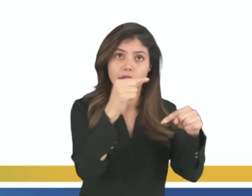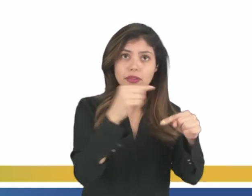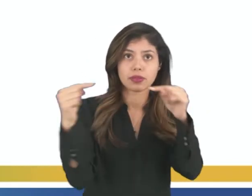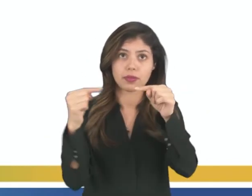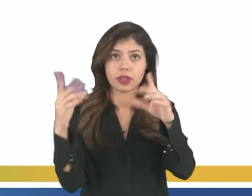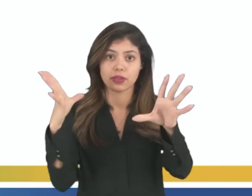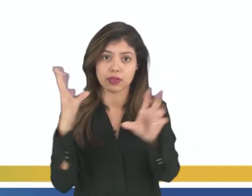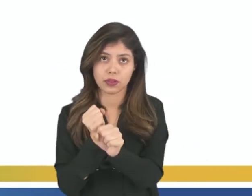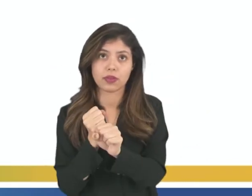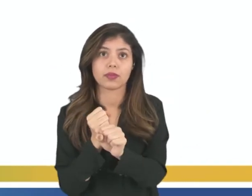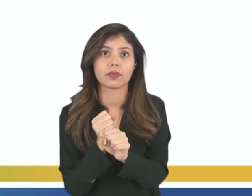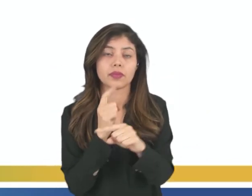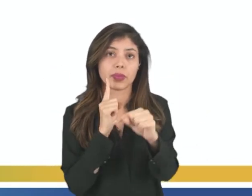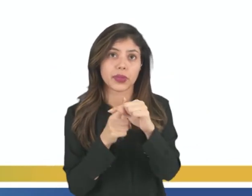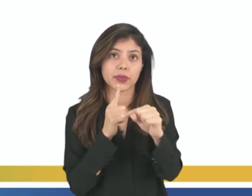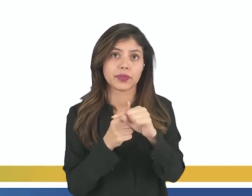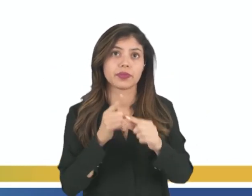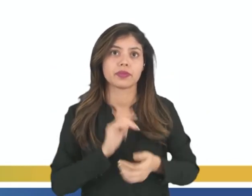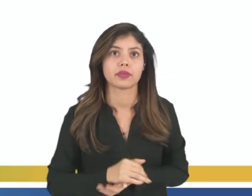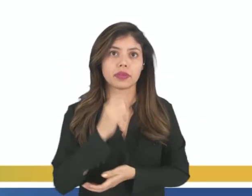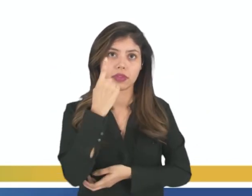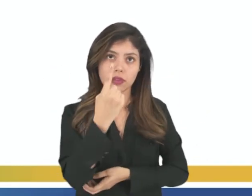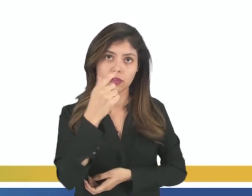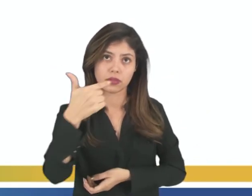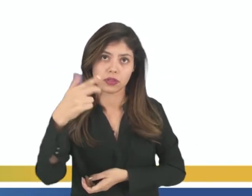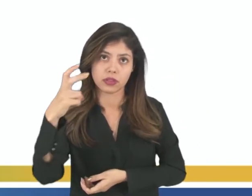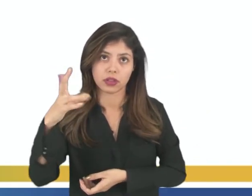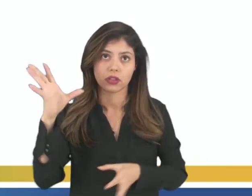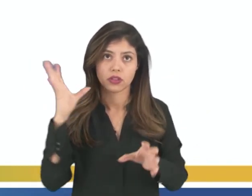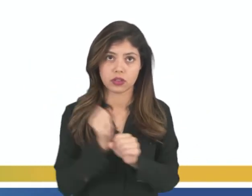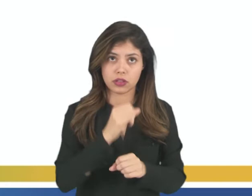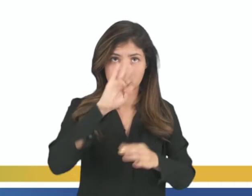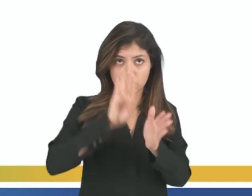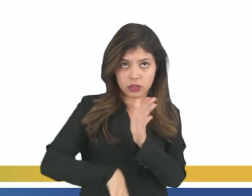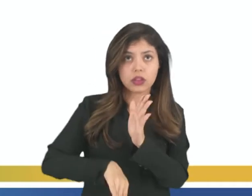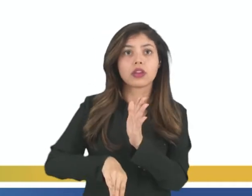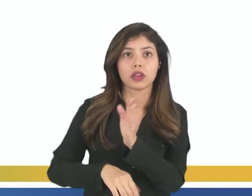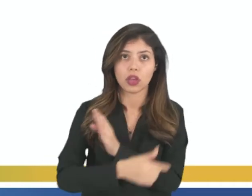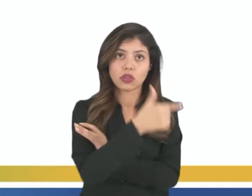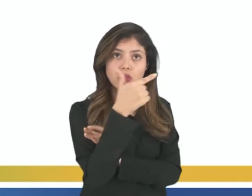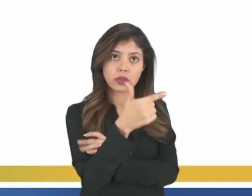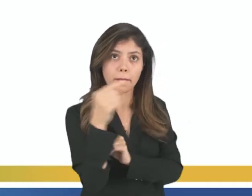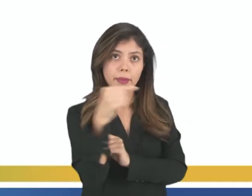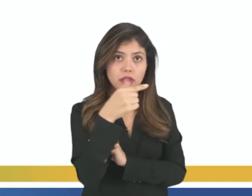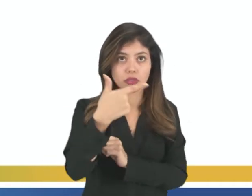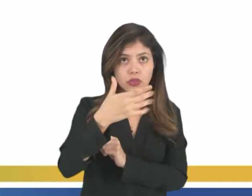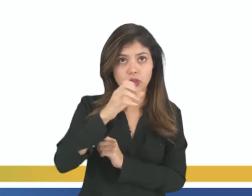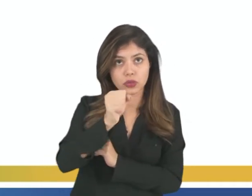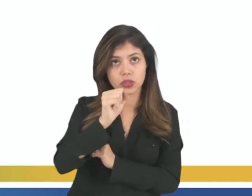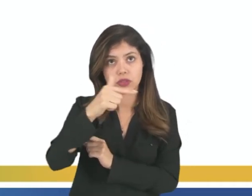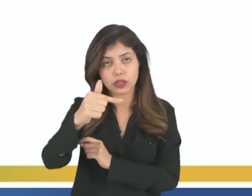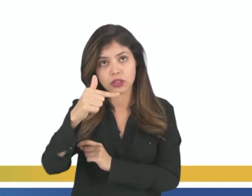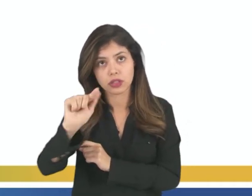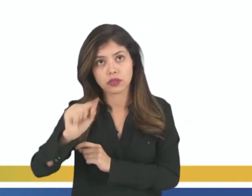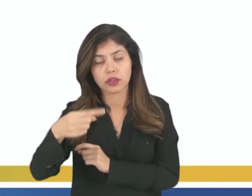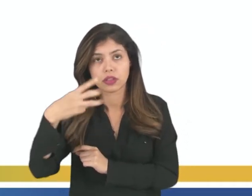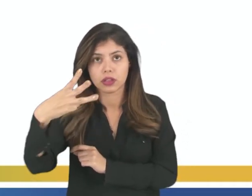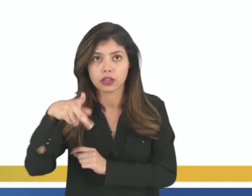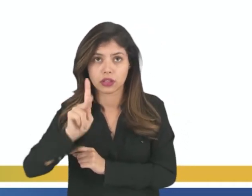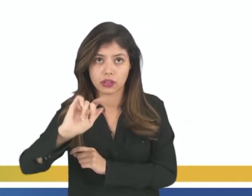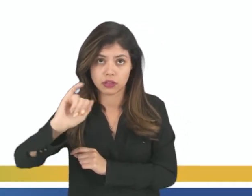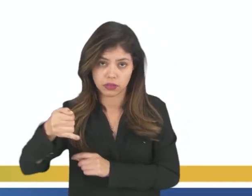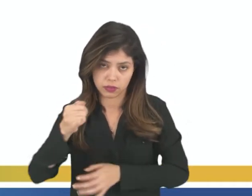mais 125. Sinais diferentes, subtrai e conserva o sinal do maior. ΔH negativo,